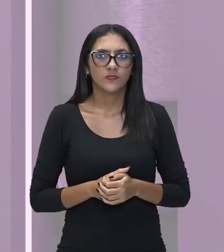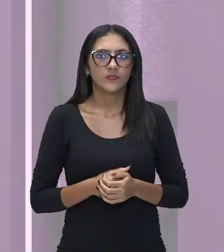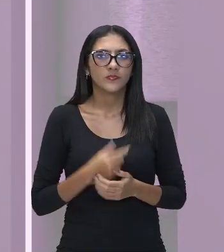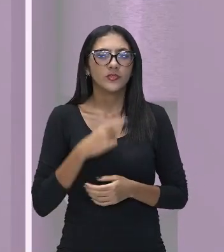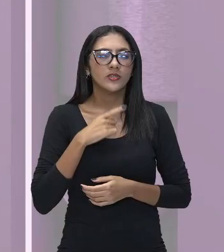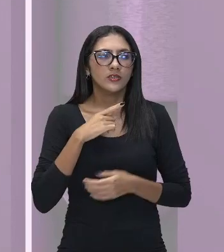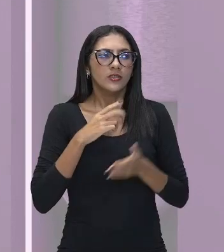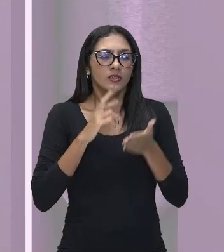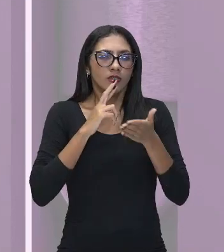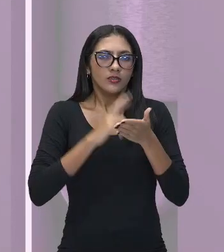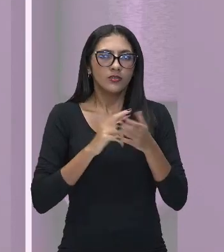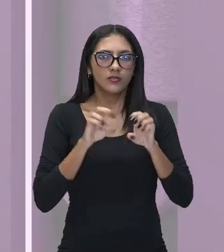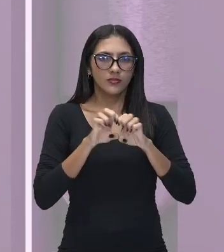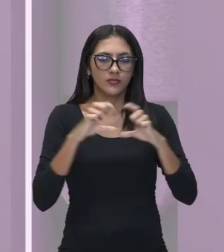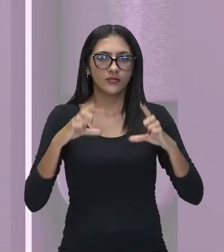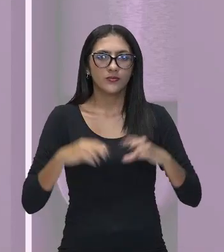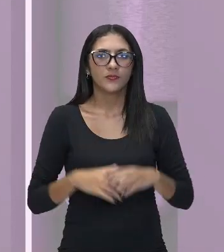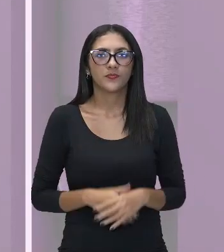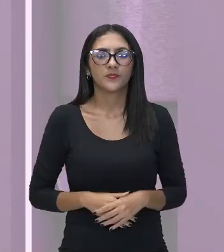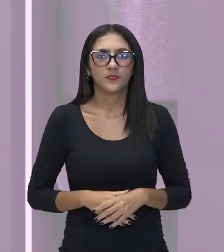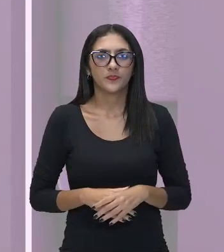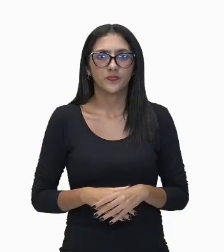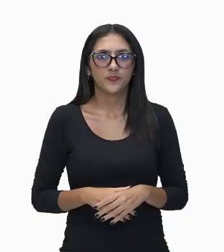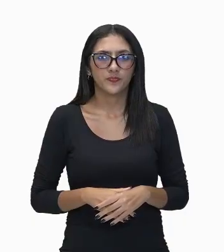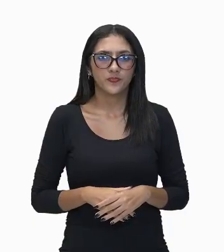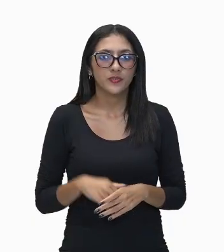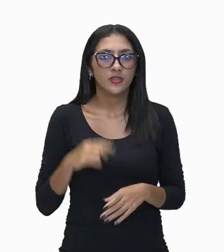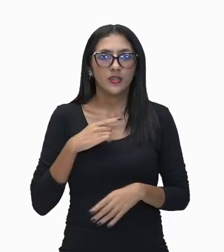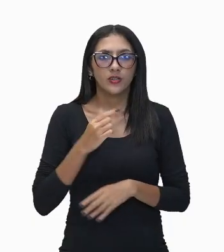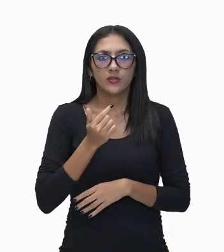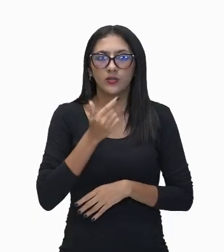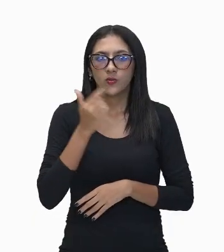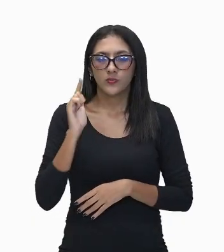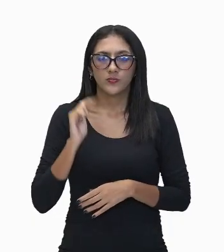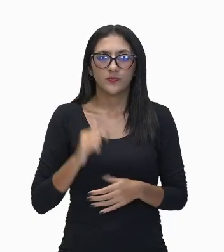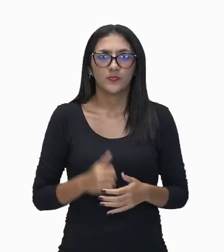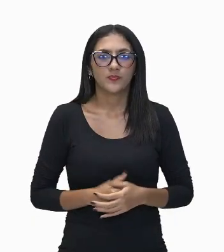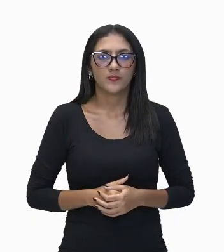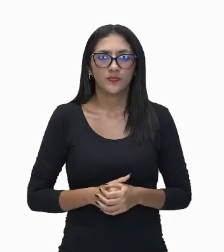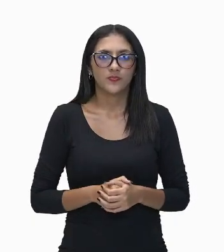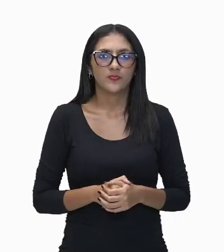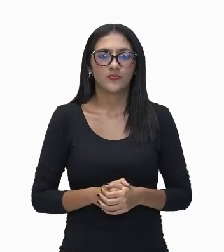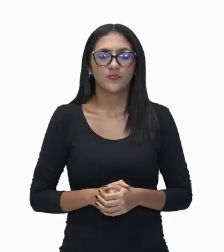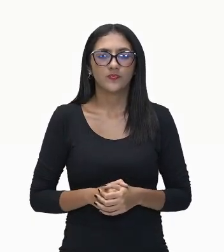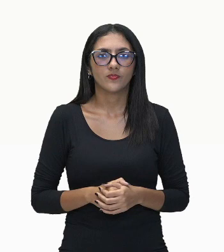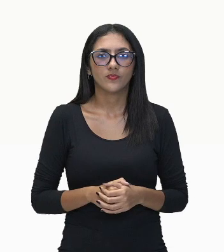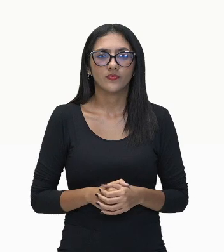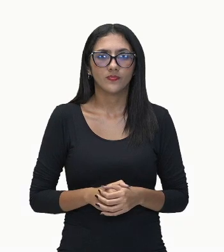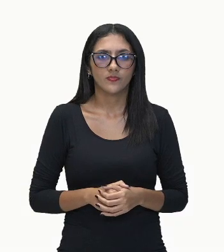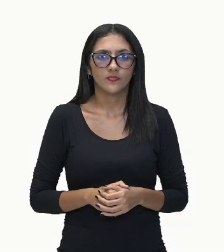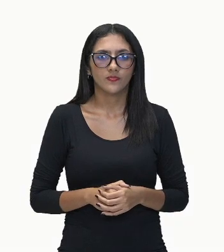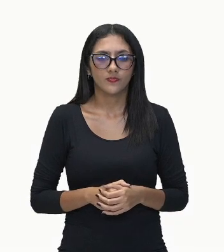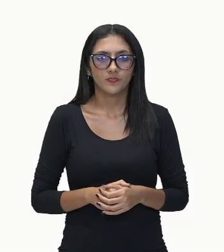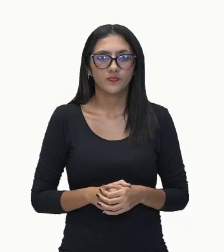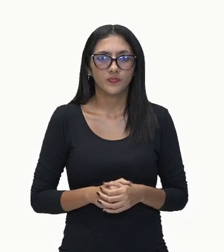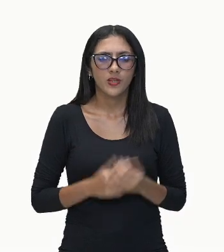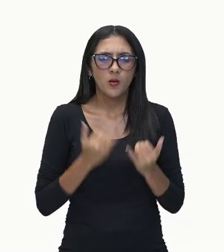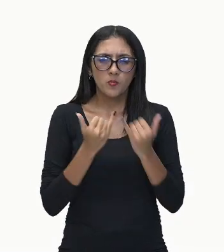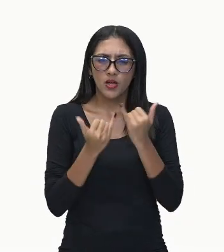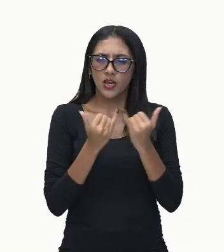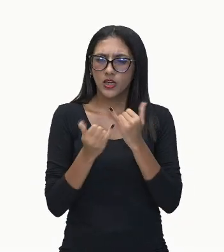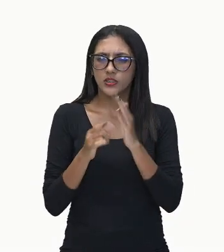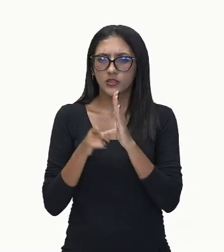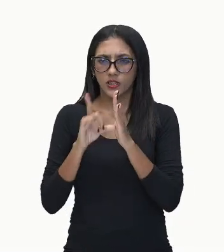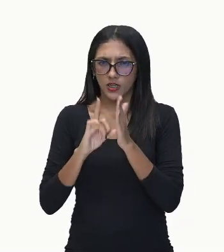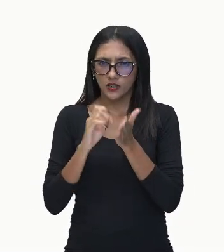perfeito beleza vem comigo porque tem mais uma questão pra gente fazer muito parecida com a questão anterior